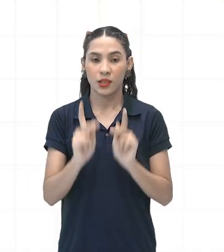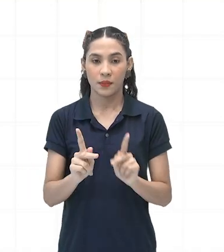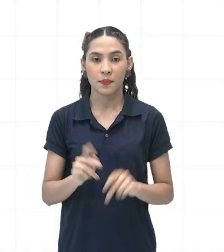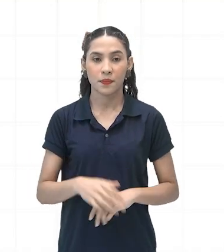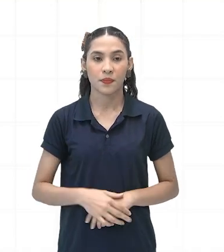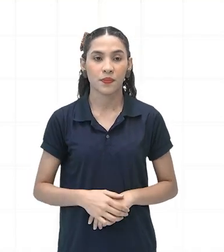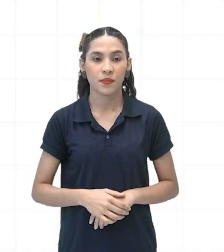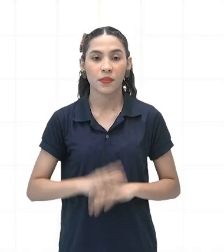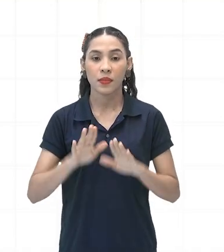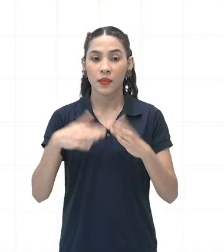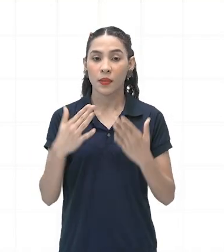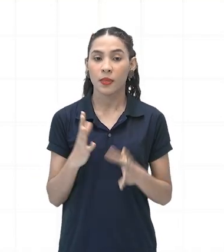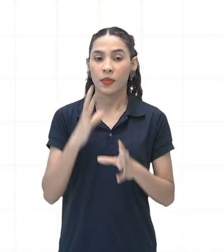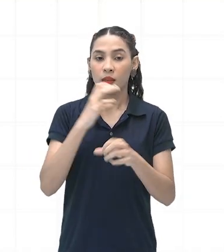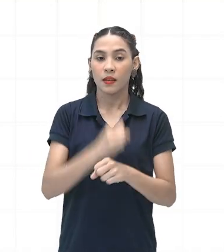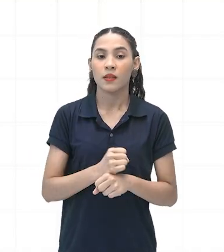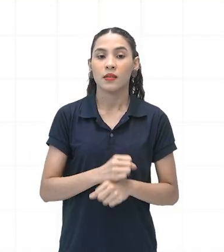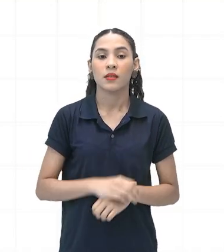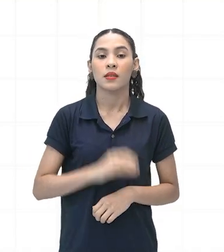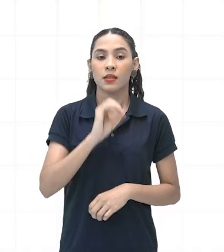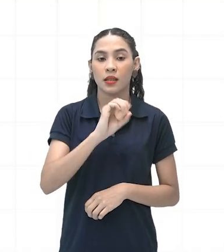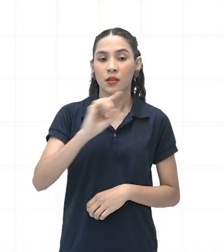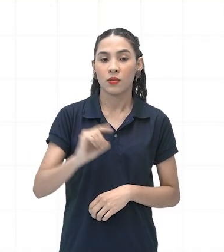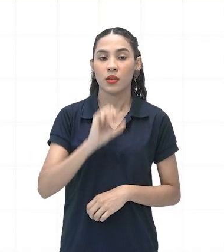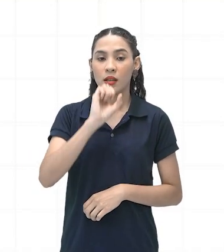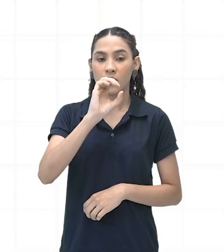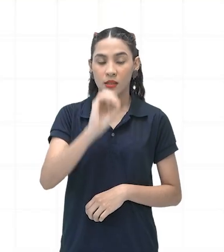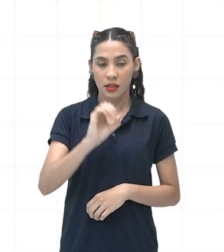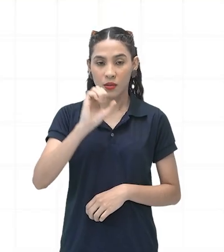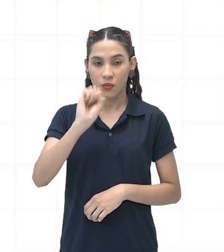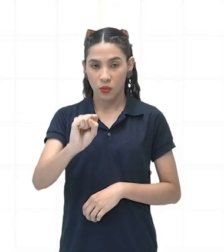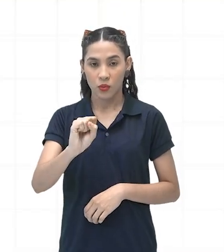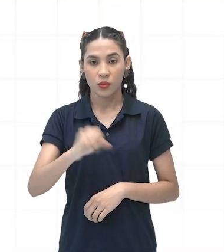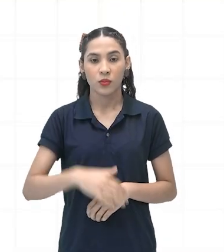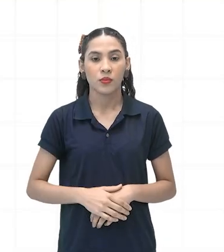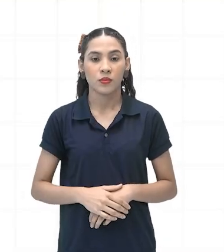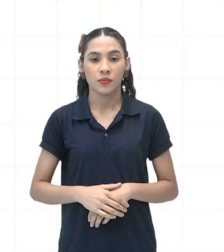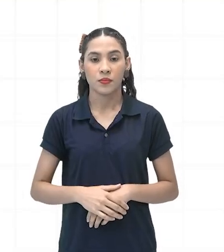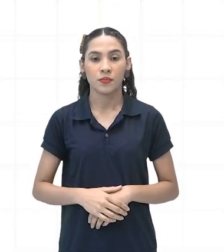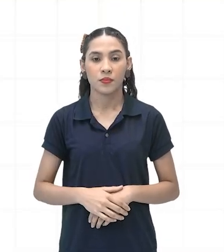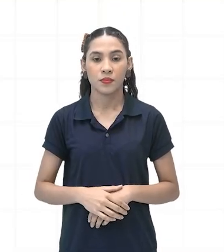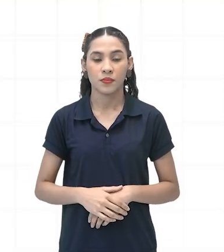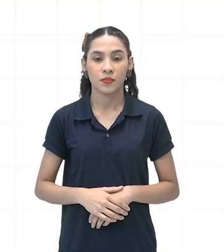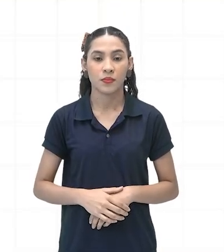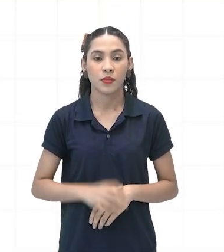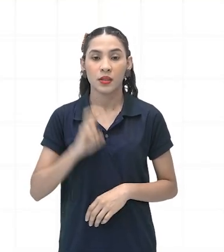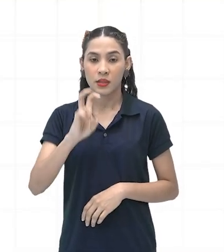0,08. Tudo bem? Então, eu vou calcular 0,08 de